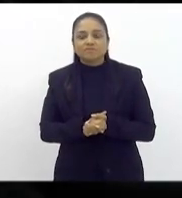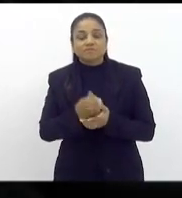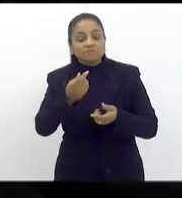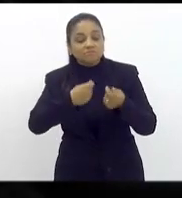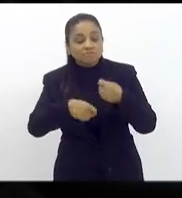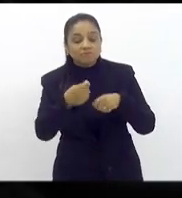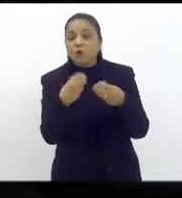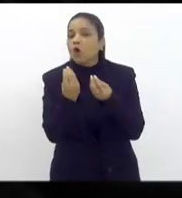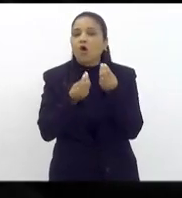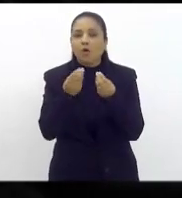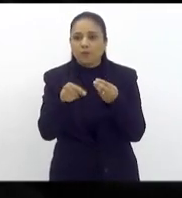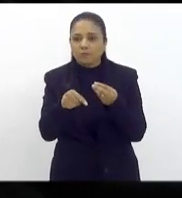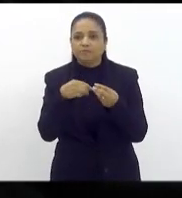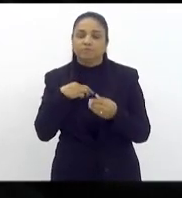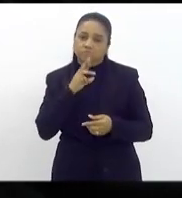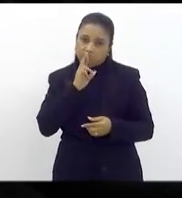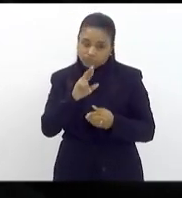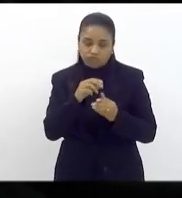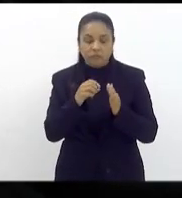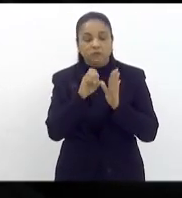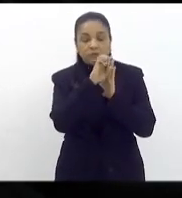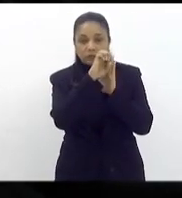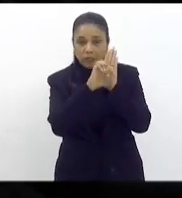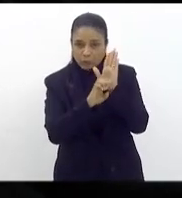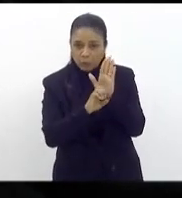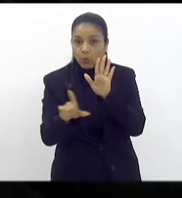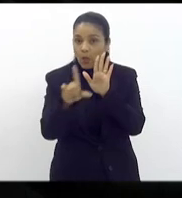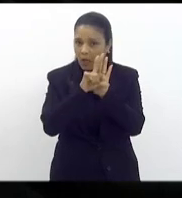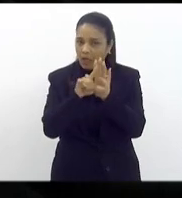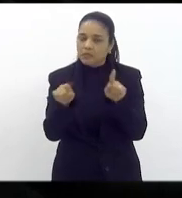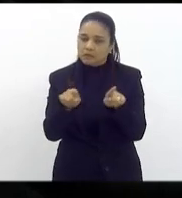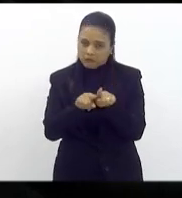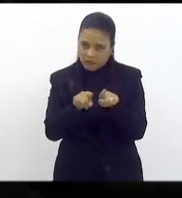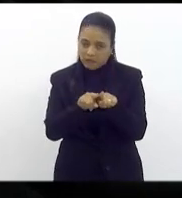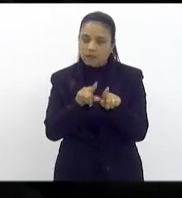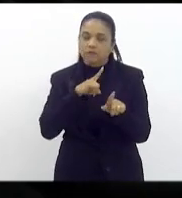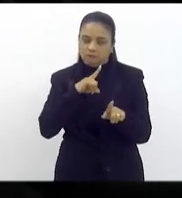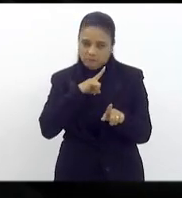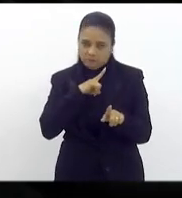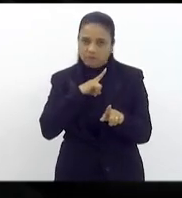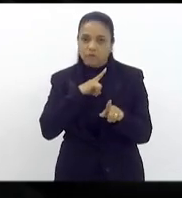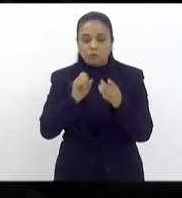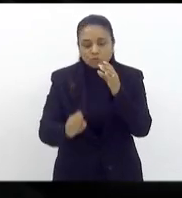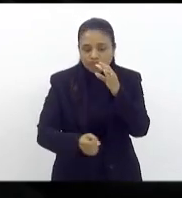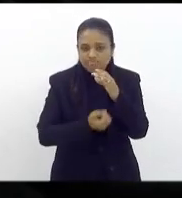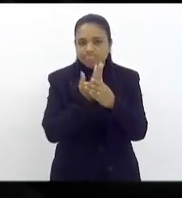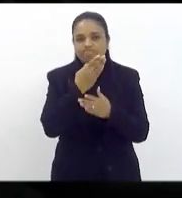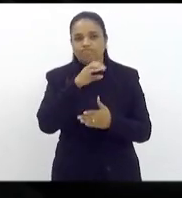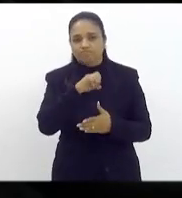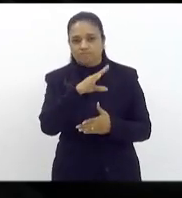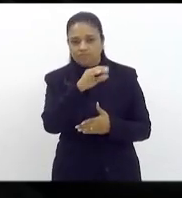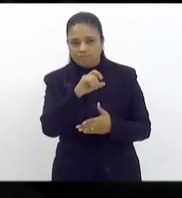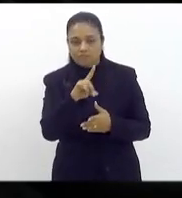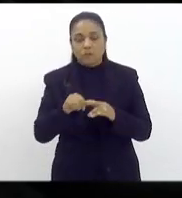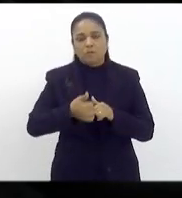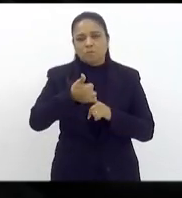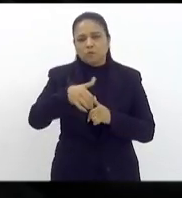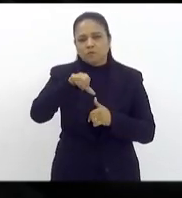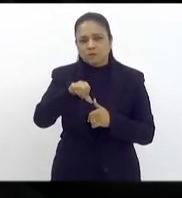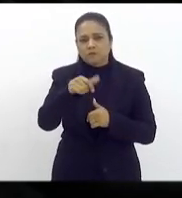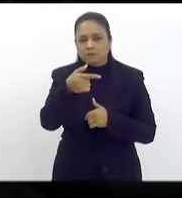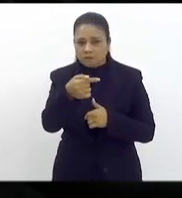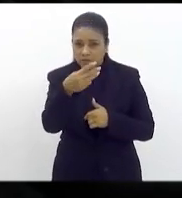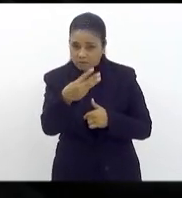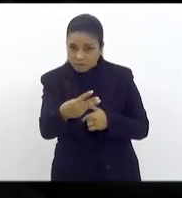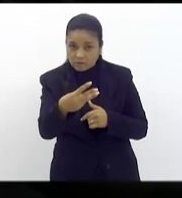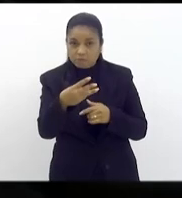está não somente no estatuto, como na lei. O órgão foi criado, como ele disse, em 1973,